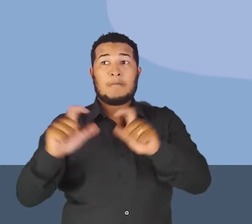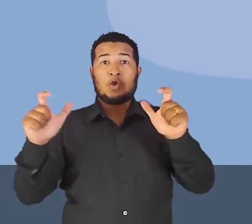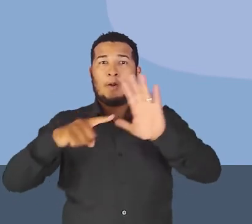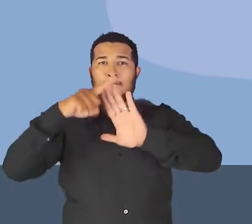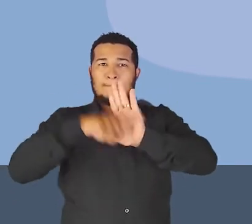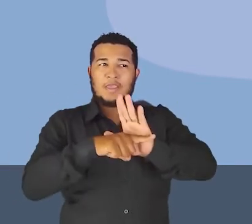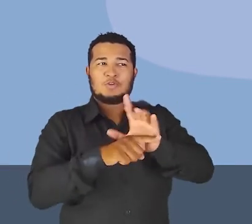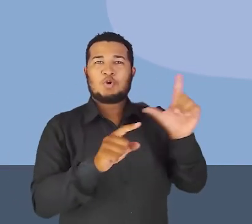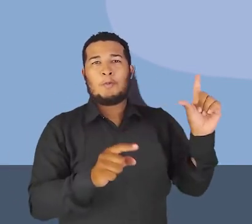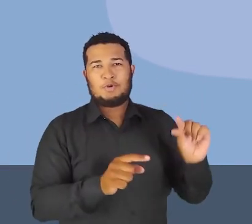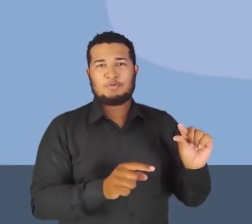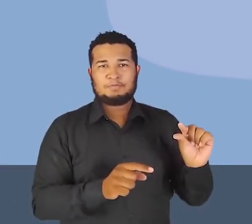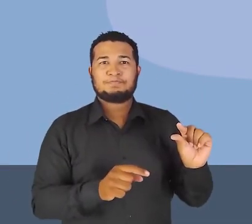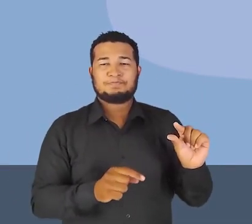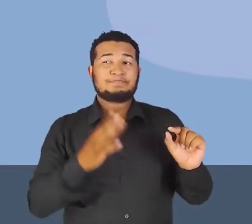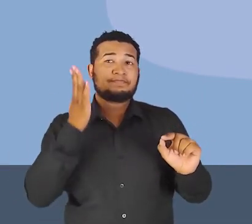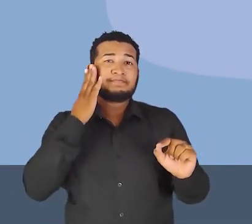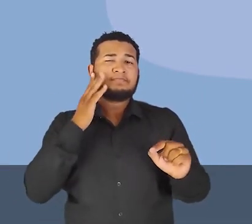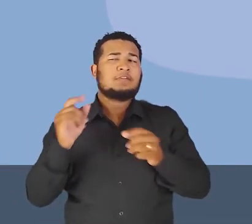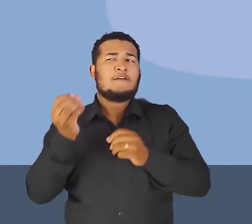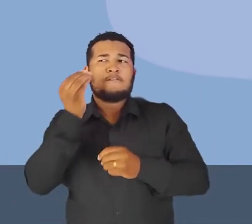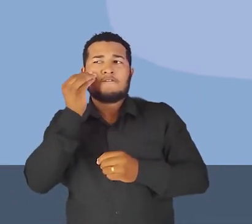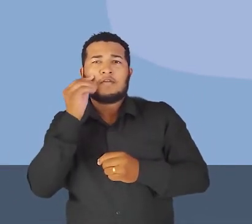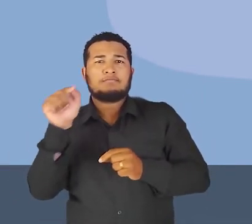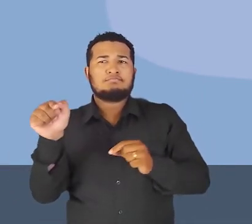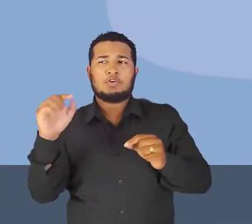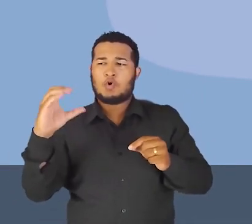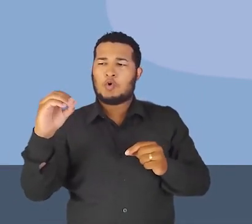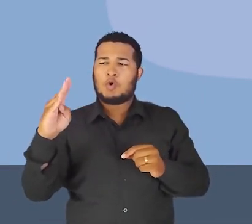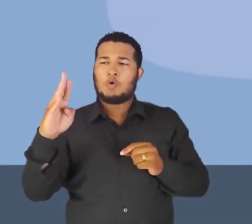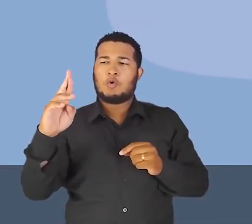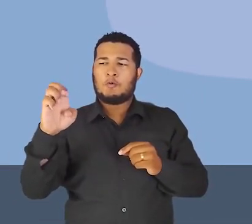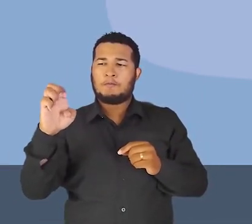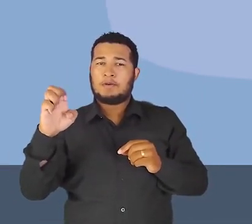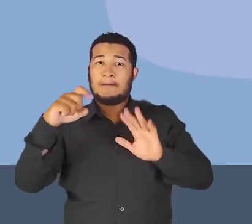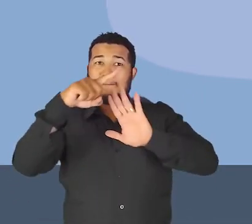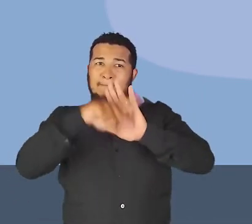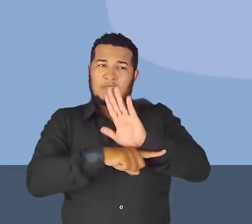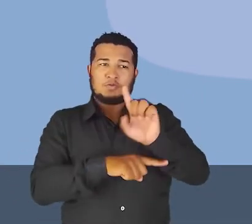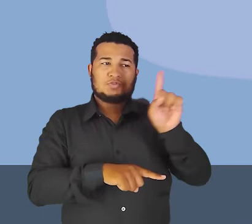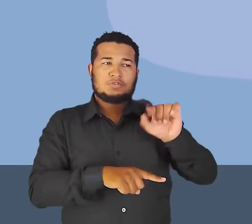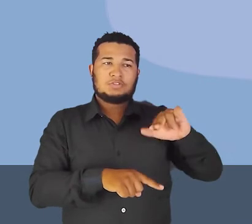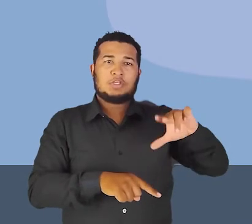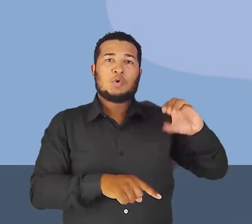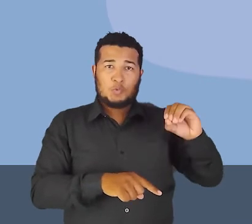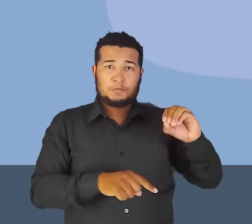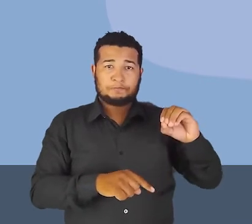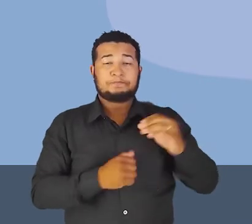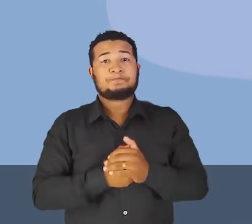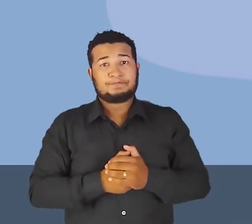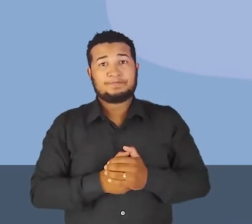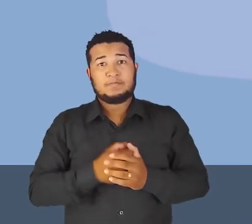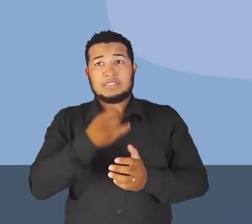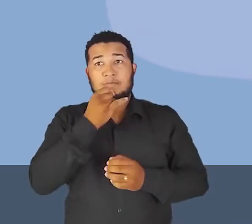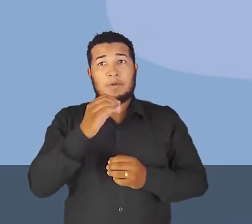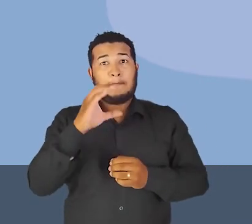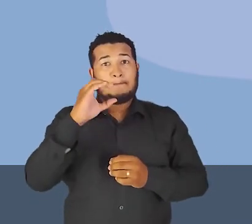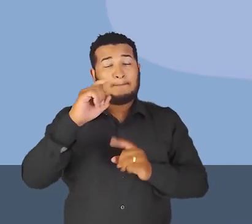ter? Cobre mais 0,34 e zinco menos 0,76. Então, a conta vai ficar, o cálculo,